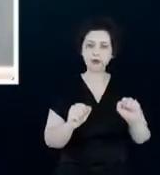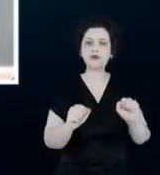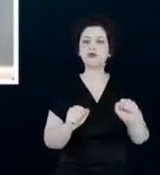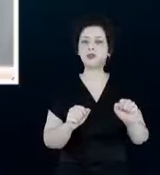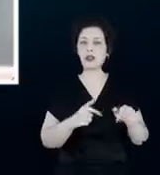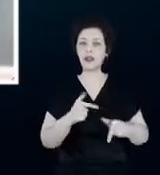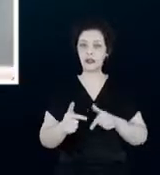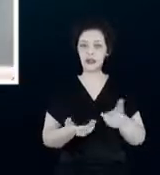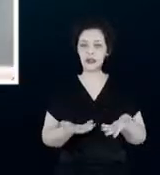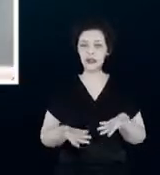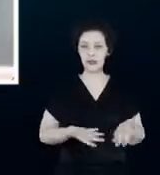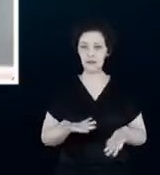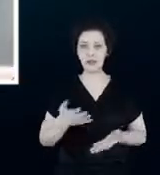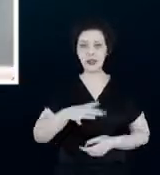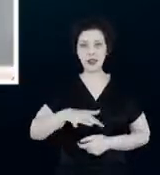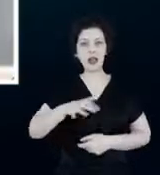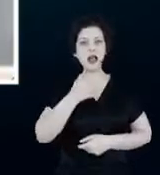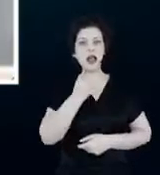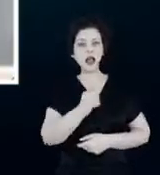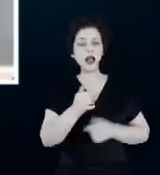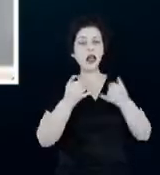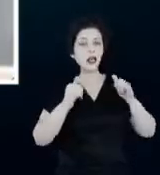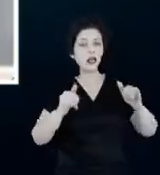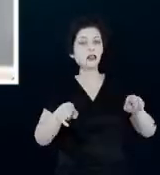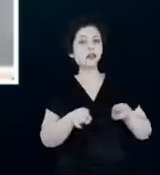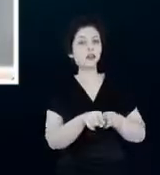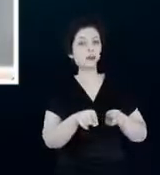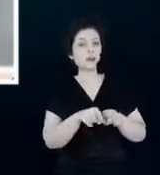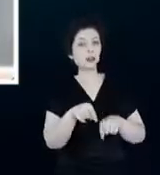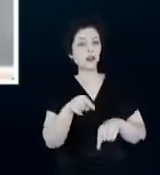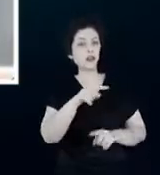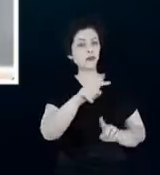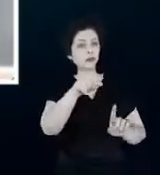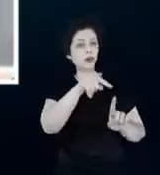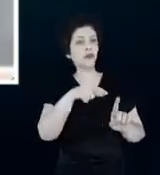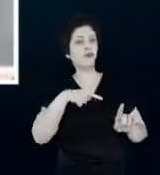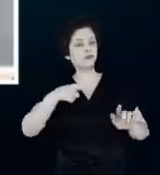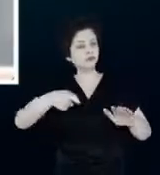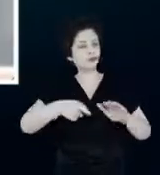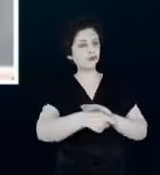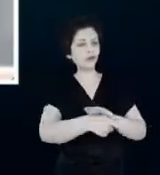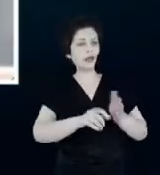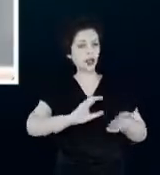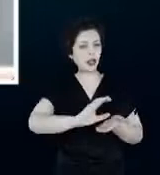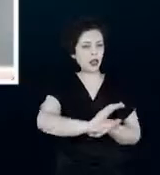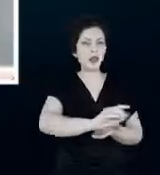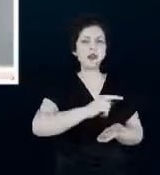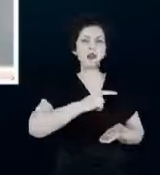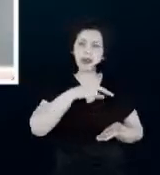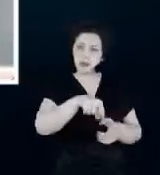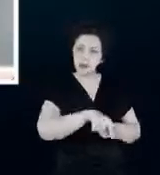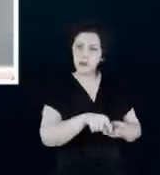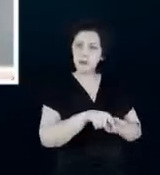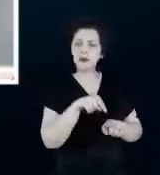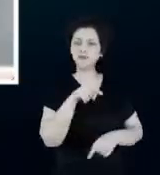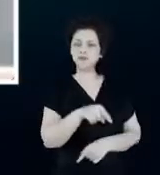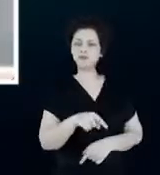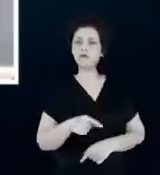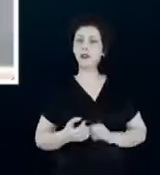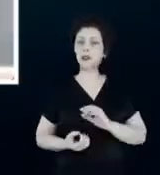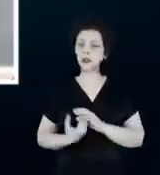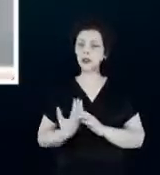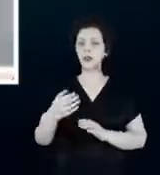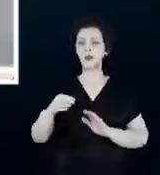pelo setor elétrico, que também fossem alvo de investimento. Então, a gente criaria aqui, né,